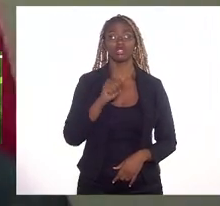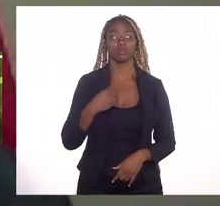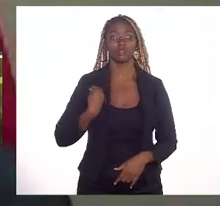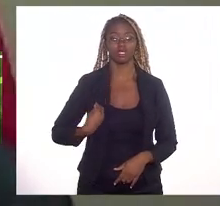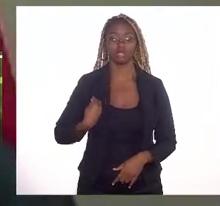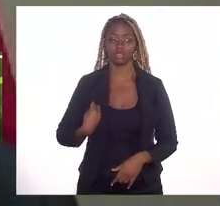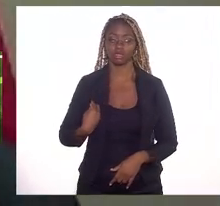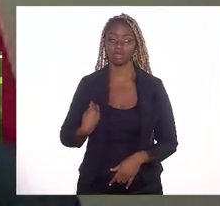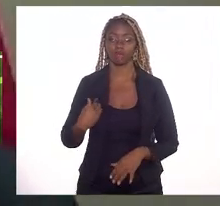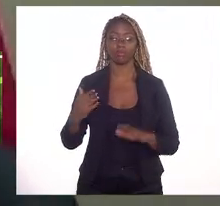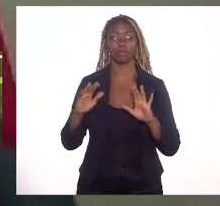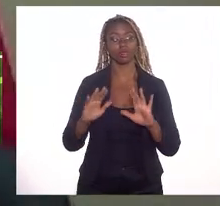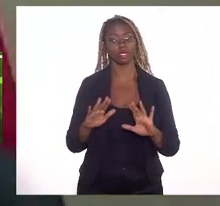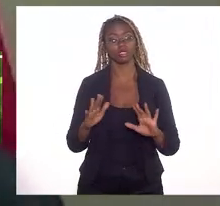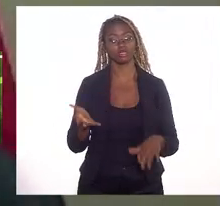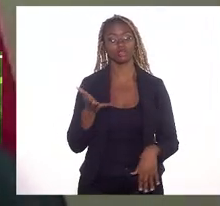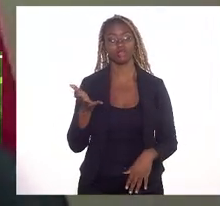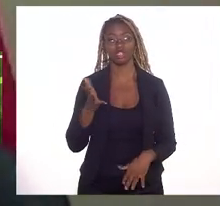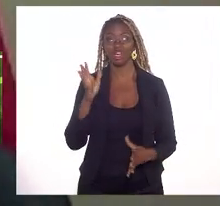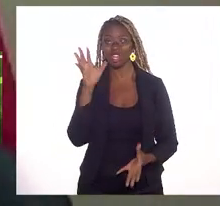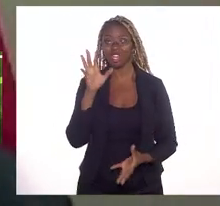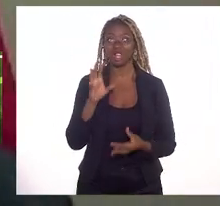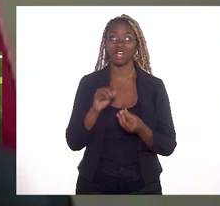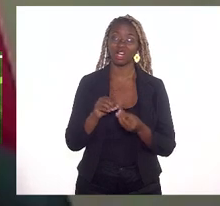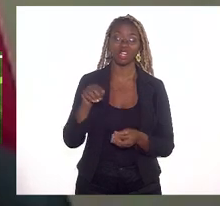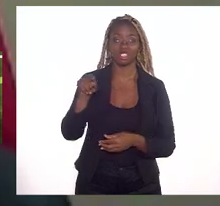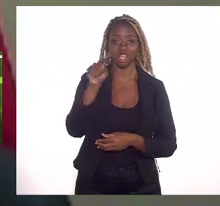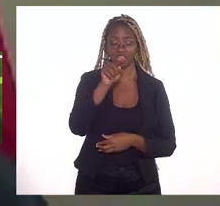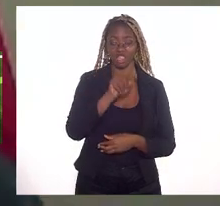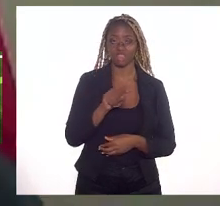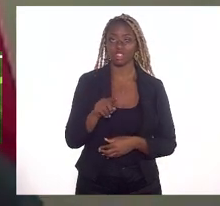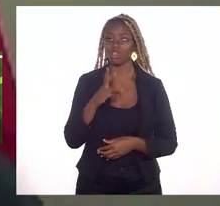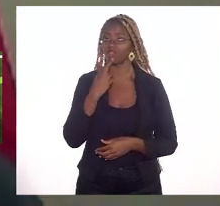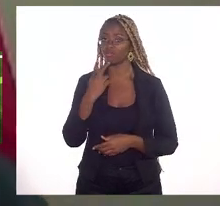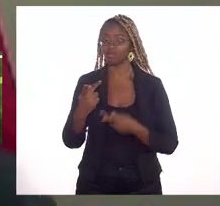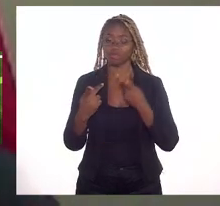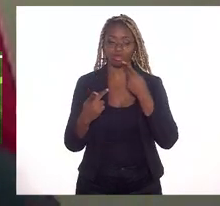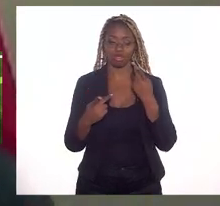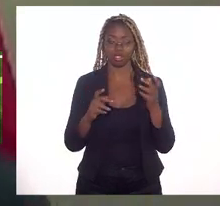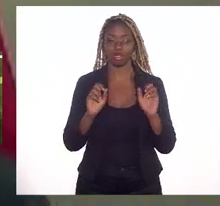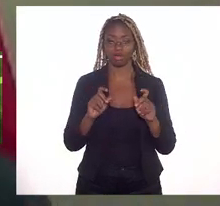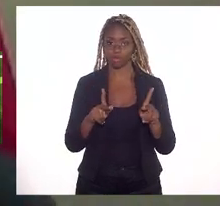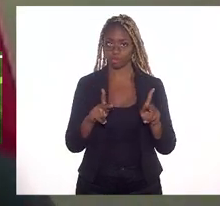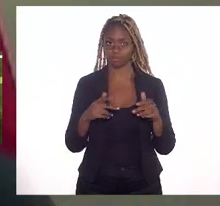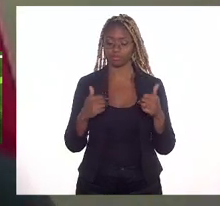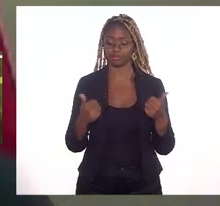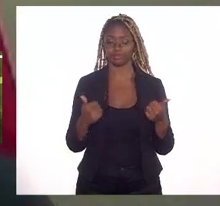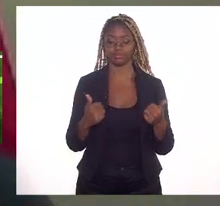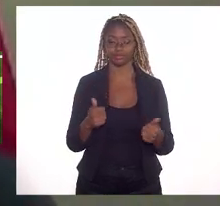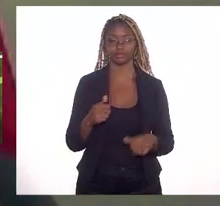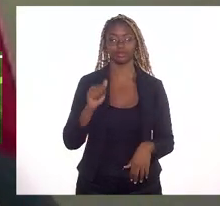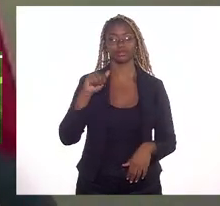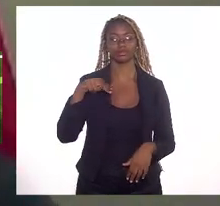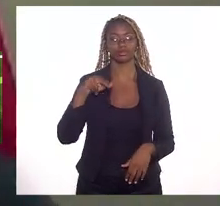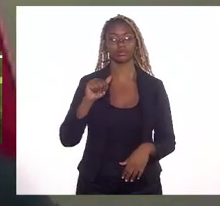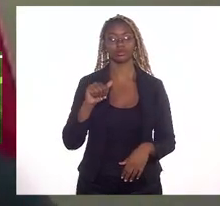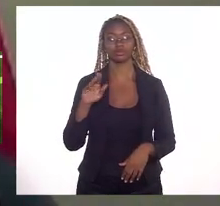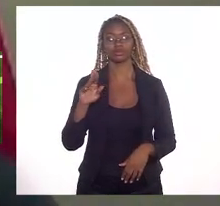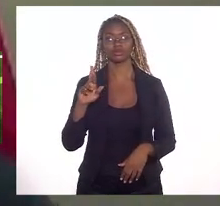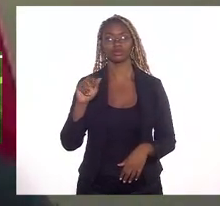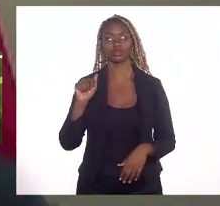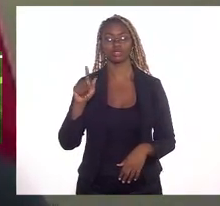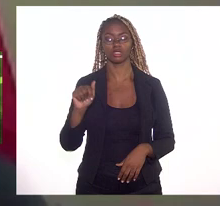menos, ainda que de uma forma breve, pudessem se manifestar. É a Ana Braga, da